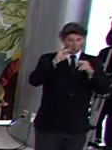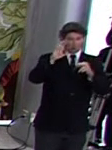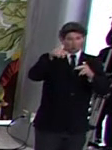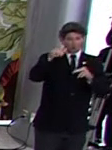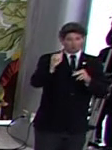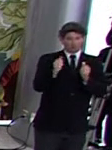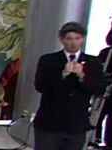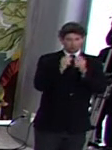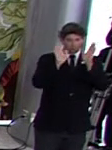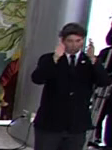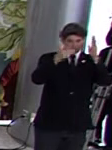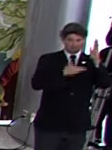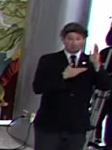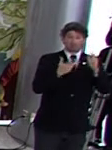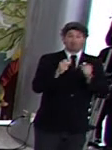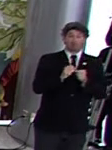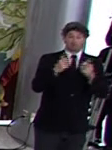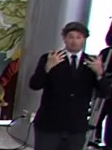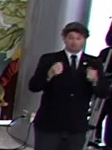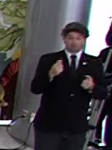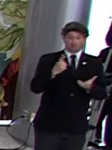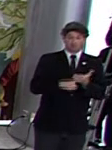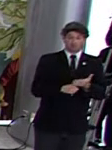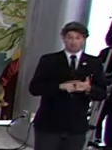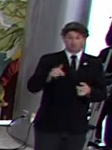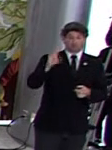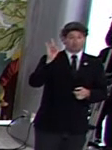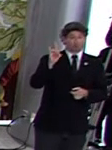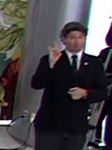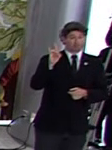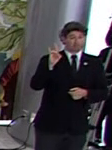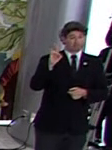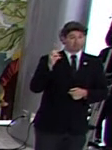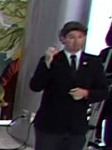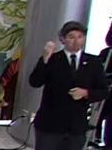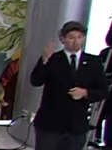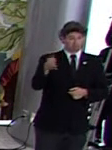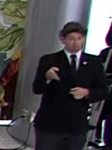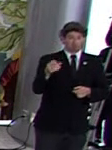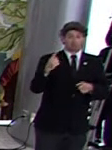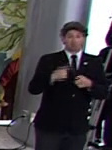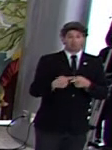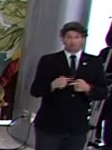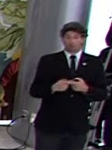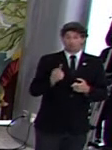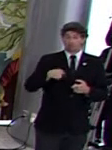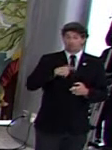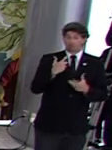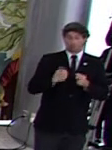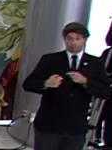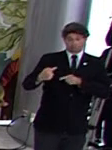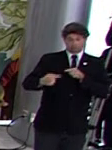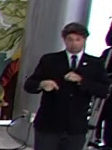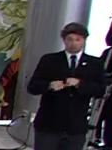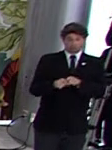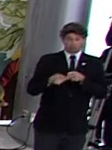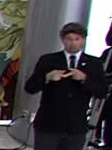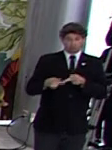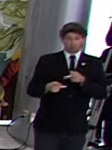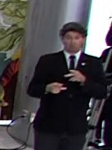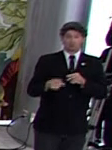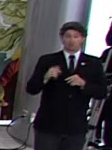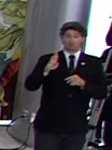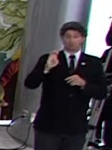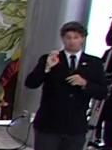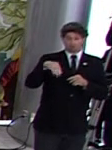que mês que vem a gente vai fazer o encontro com o Papa na Bolívia, onde a gente vai estar desdobrando o projeto de o bem